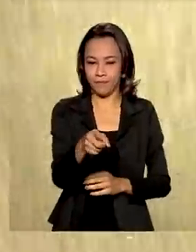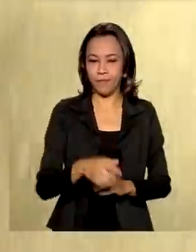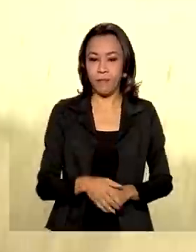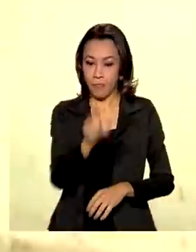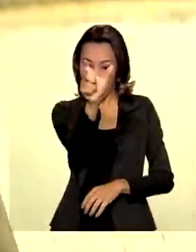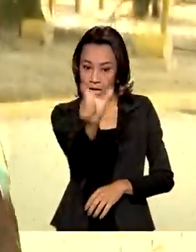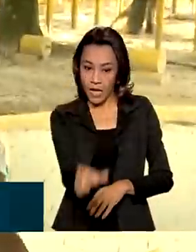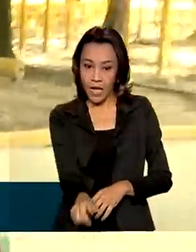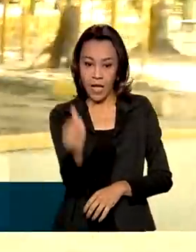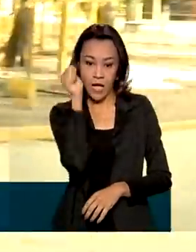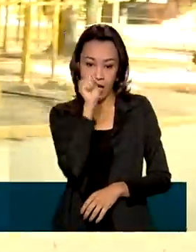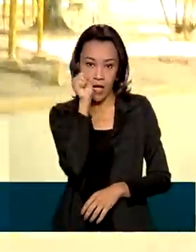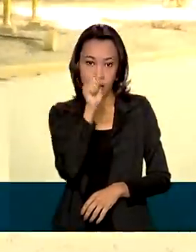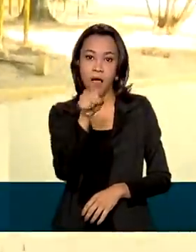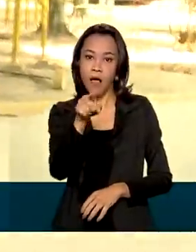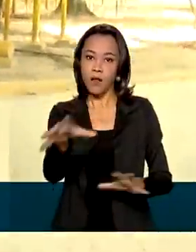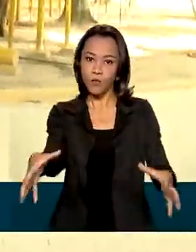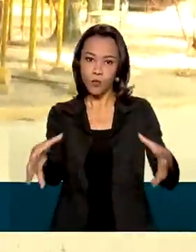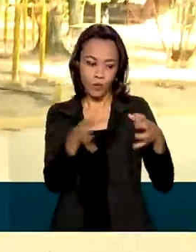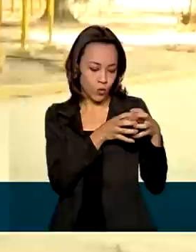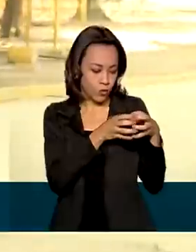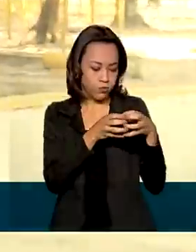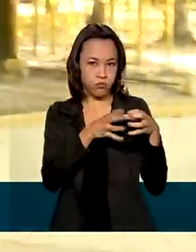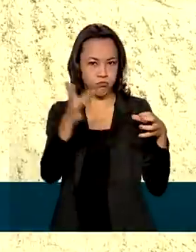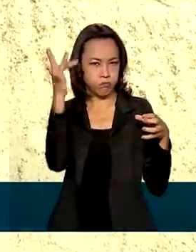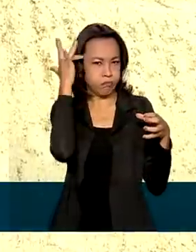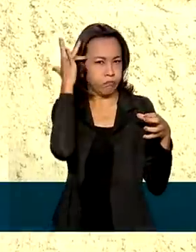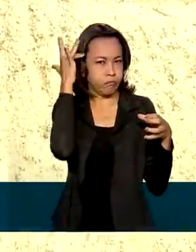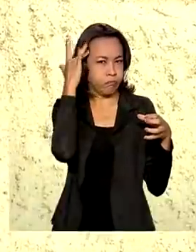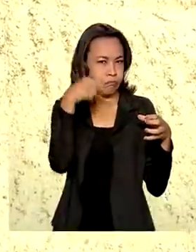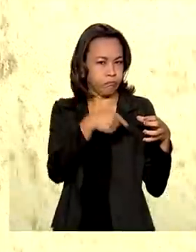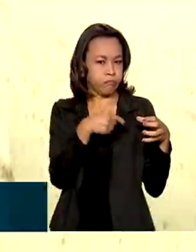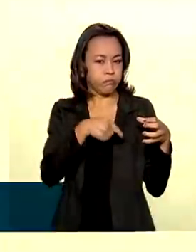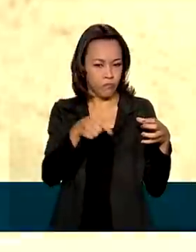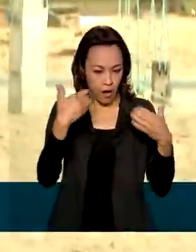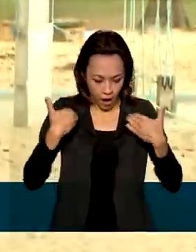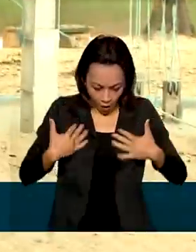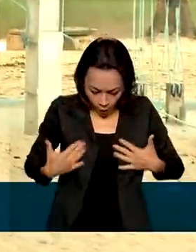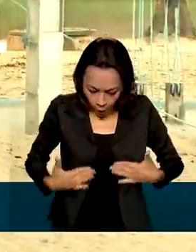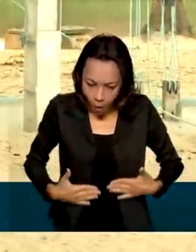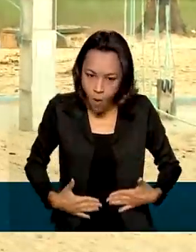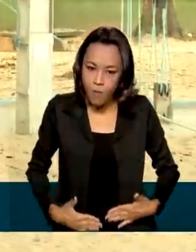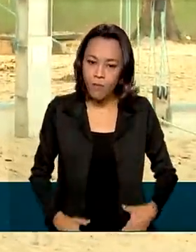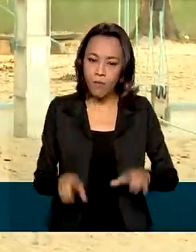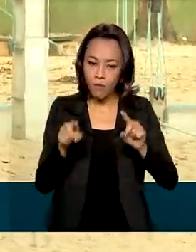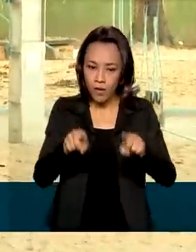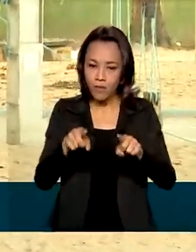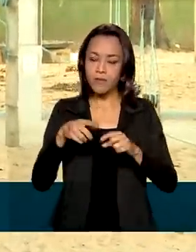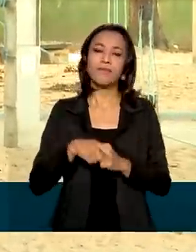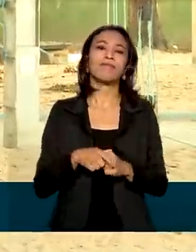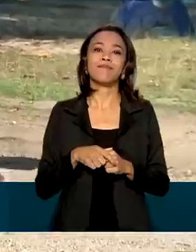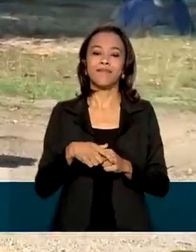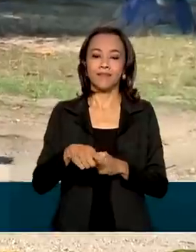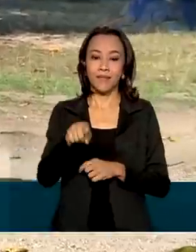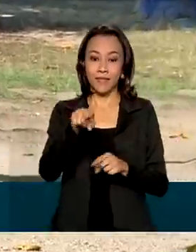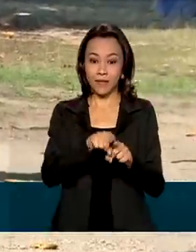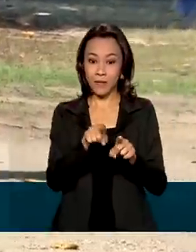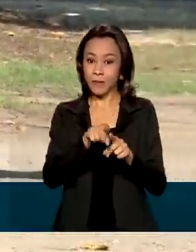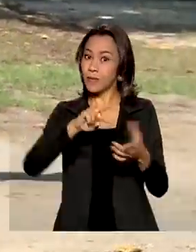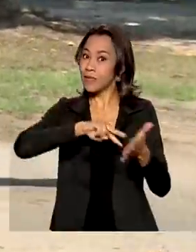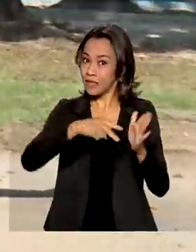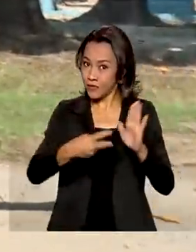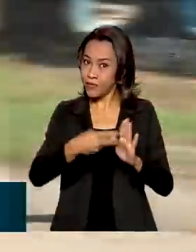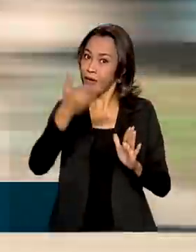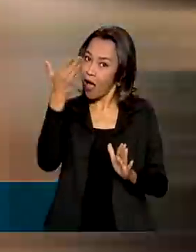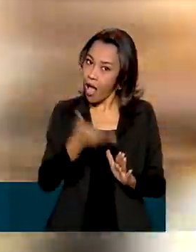sargento Marcelli faz parte de uma tropa de elite. A prova disso está no boot marrom, na boina grená e nas asas de prata, símbolos